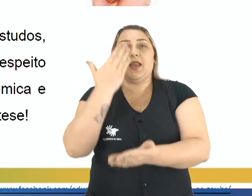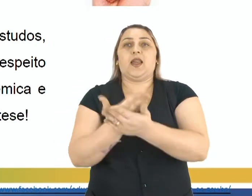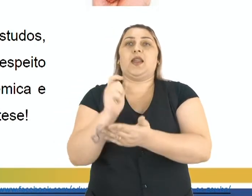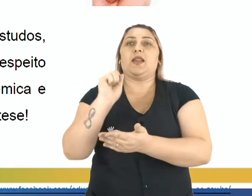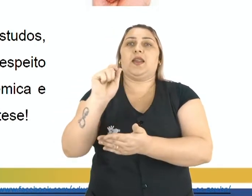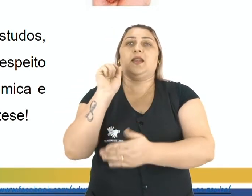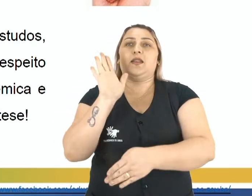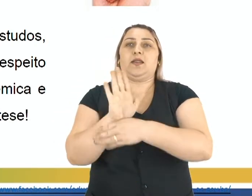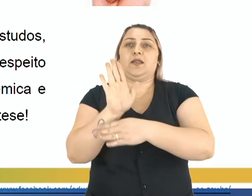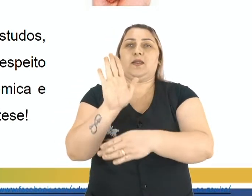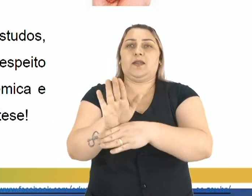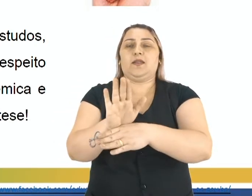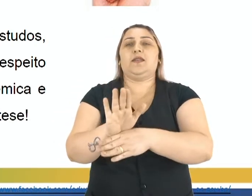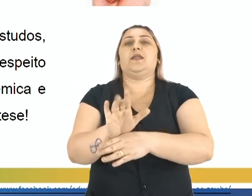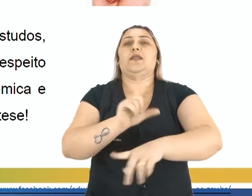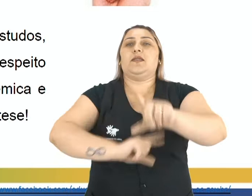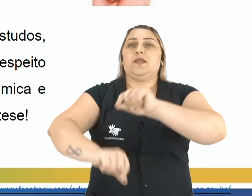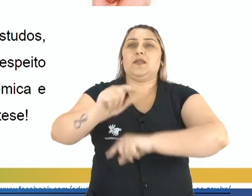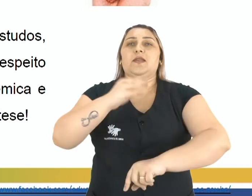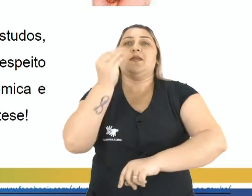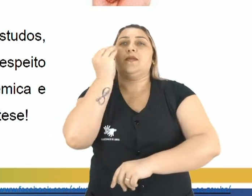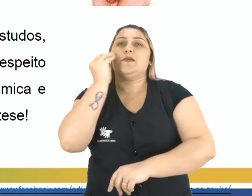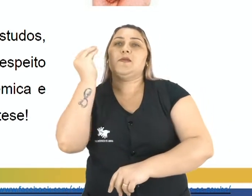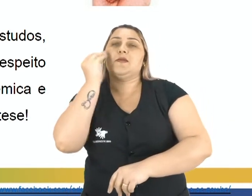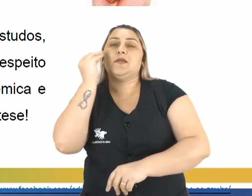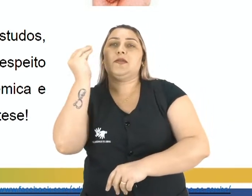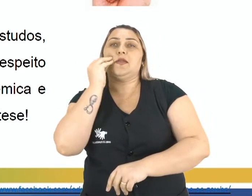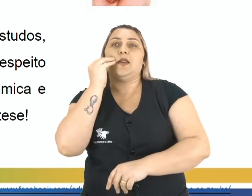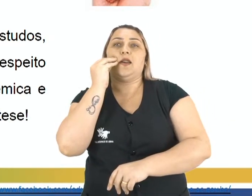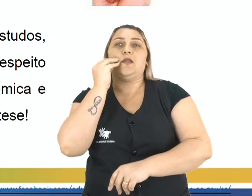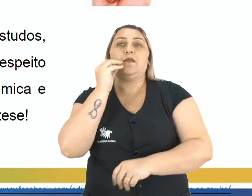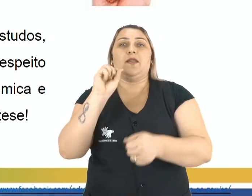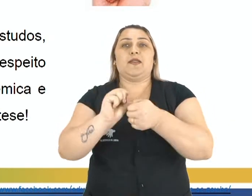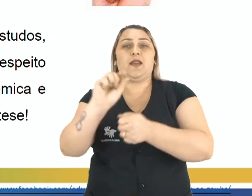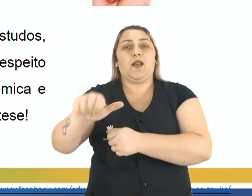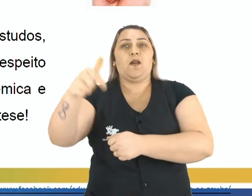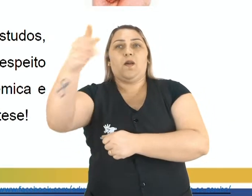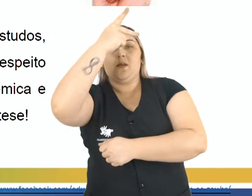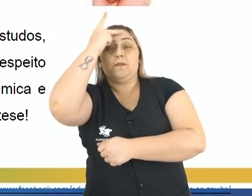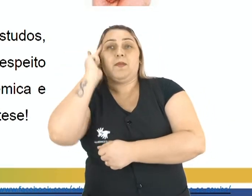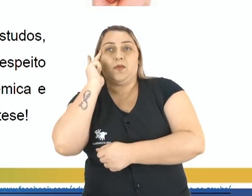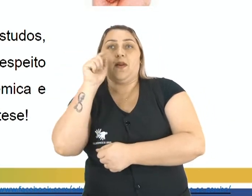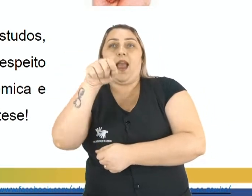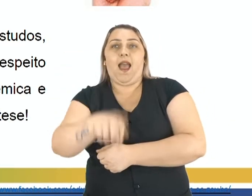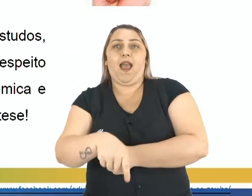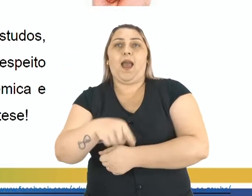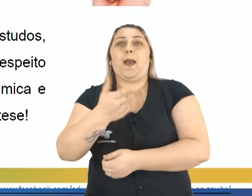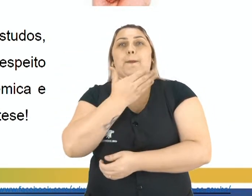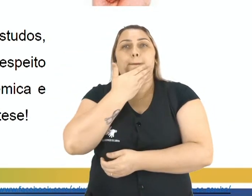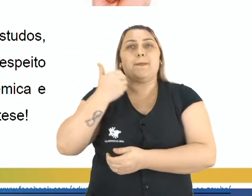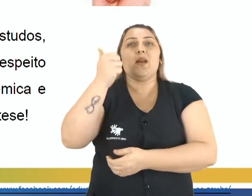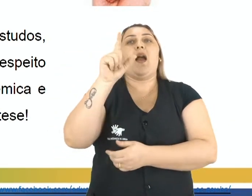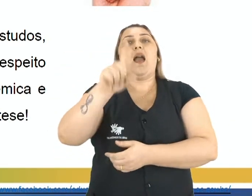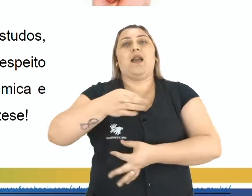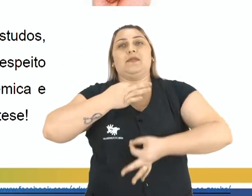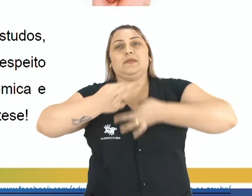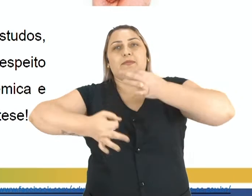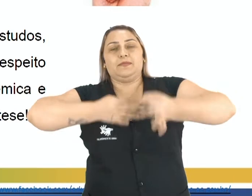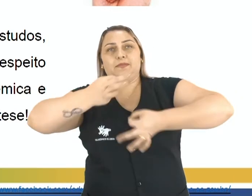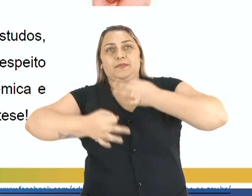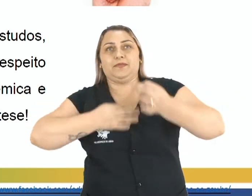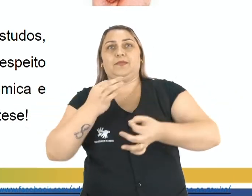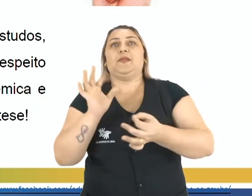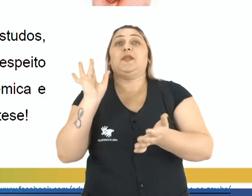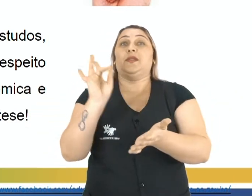e justificando as nossas escolhas e tentando convencer as outras pessoas de que são as melhores. Isso é argumentar.